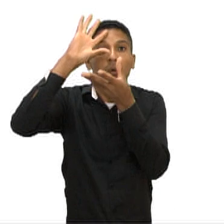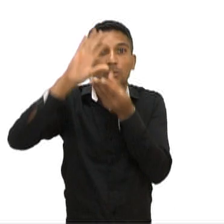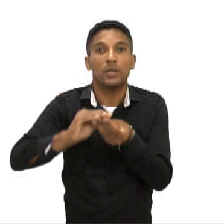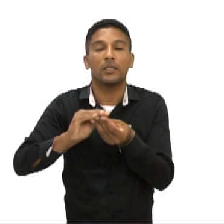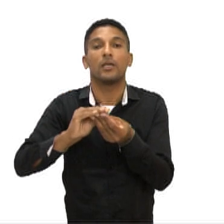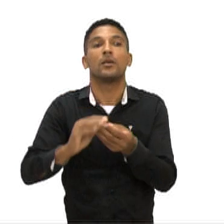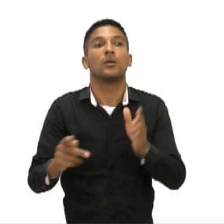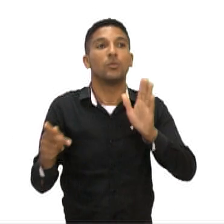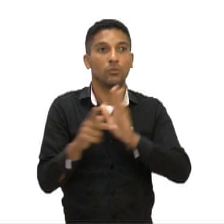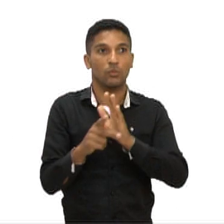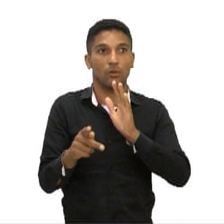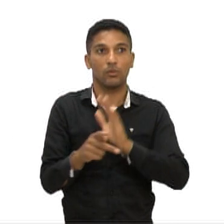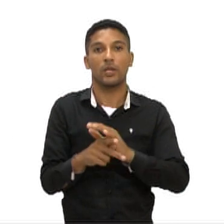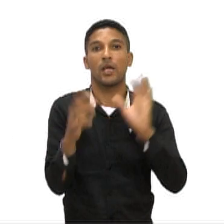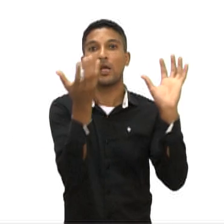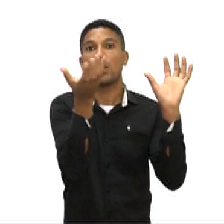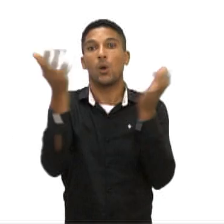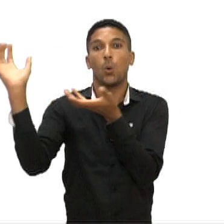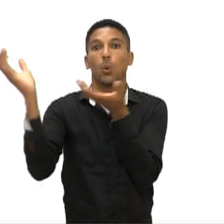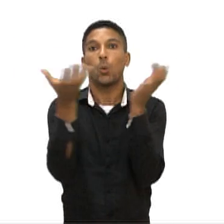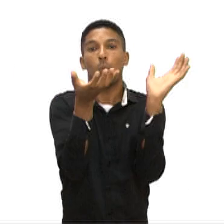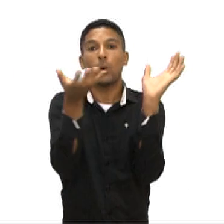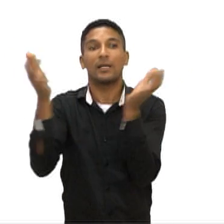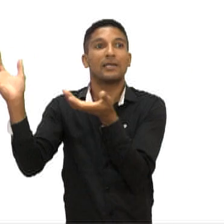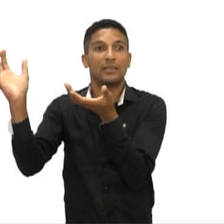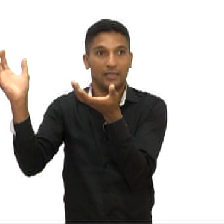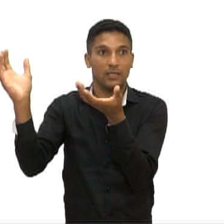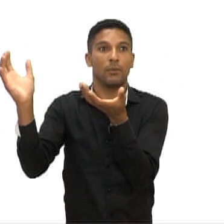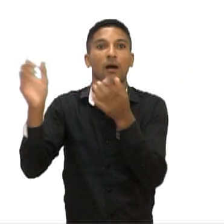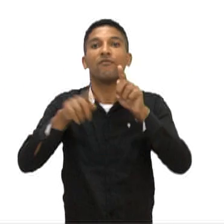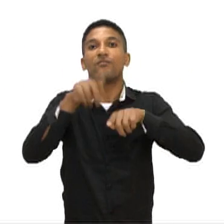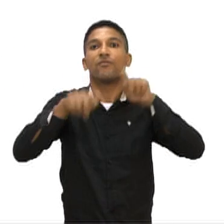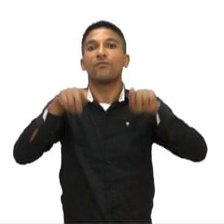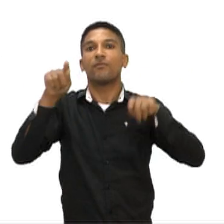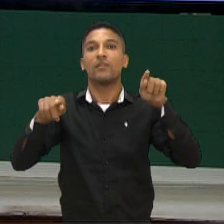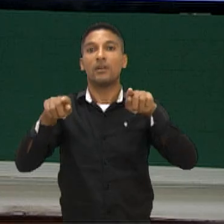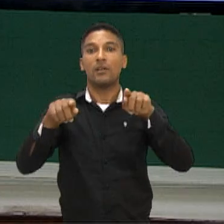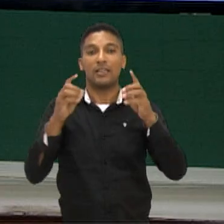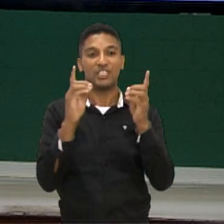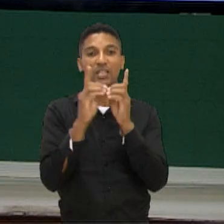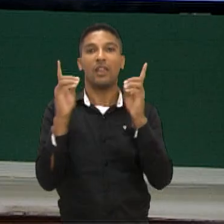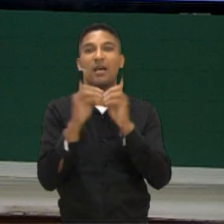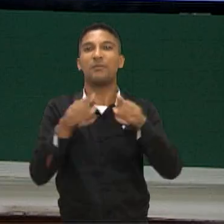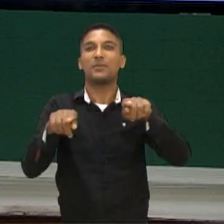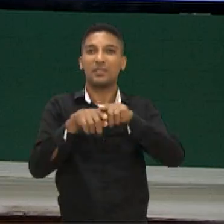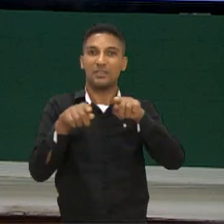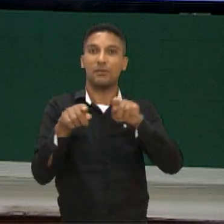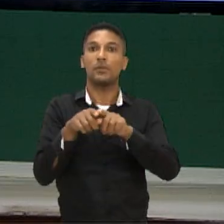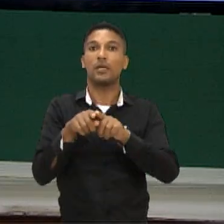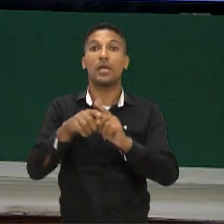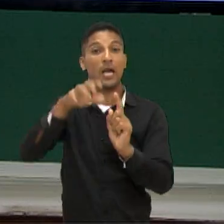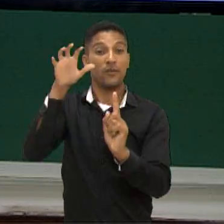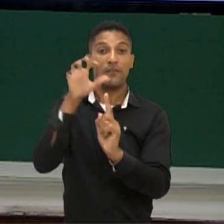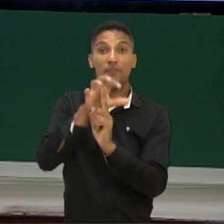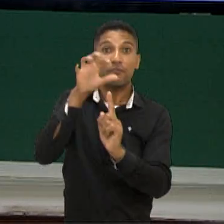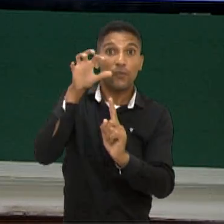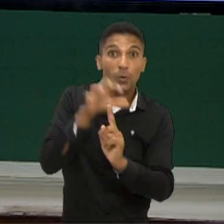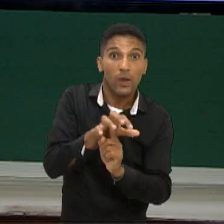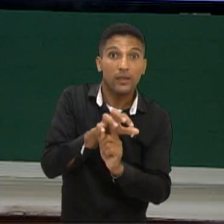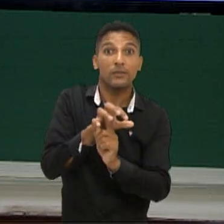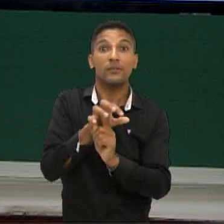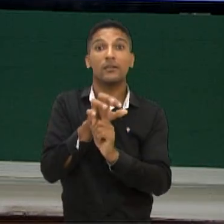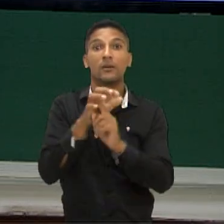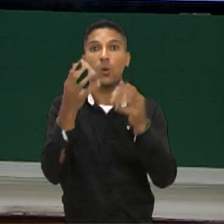a influência desse clima na vegetação paranaense. Hoje a aula nossa vai estar muito